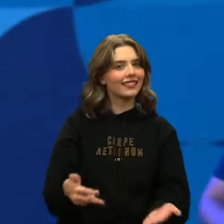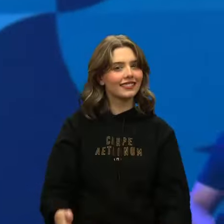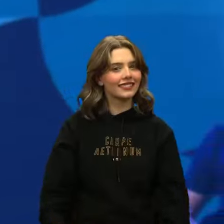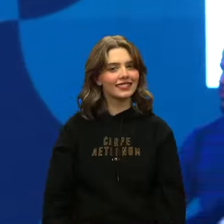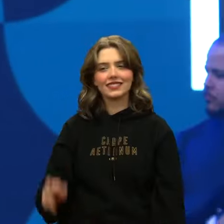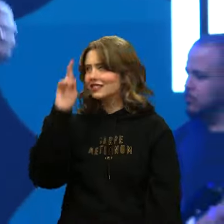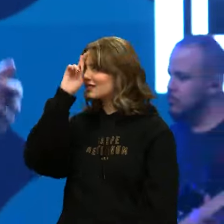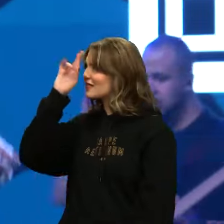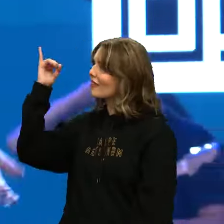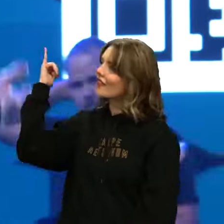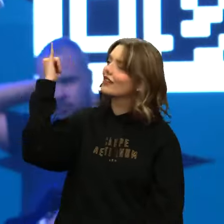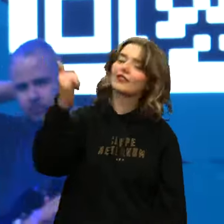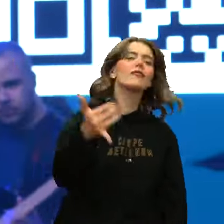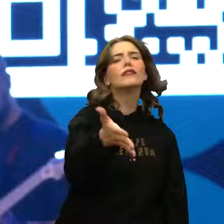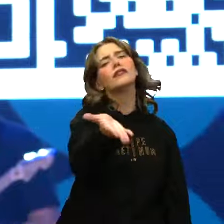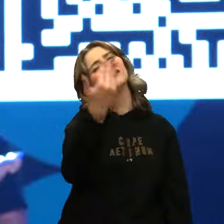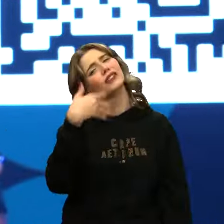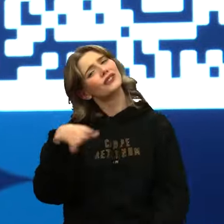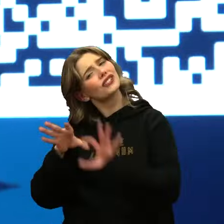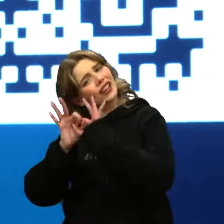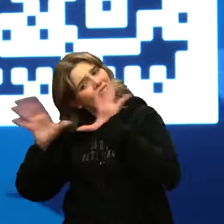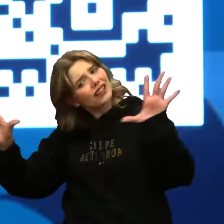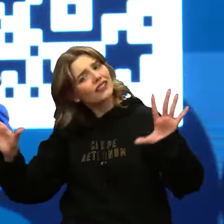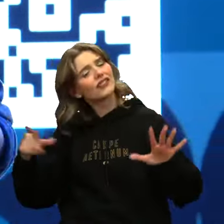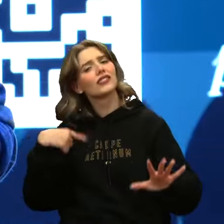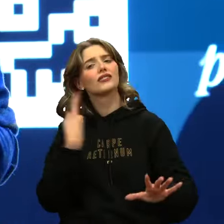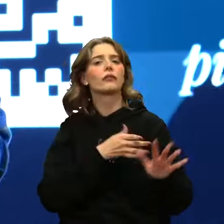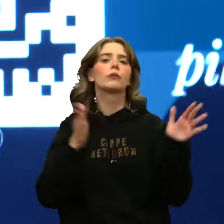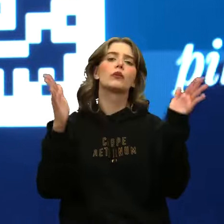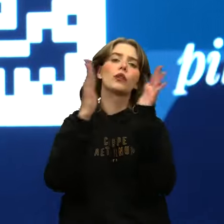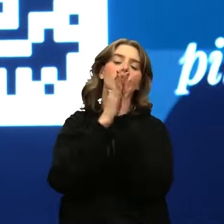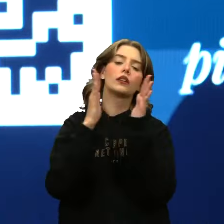contigo, pode sair do seu lugar, pode sair do seu lugar, vem para cá.